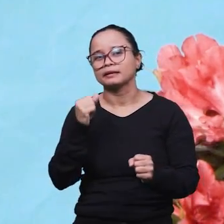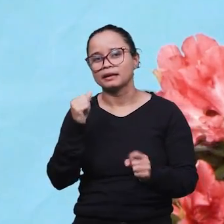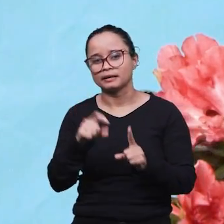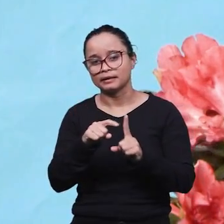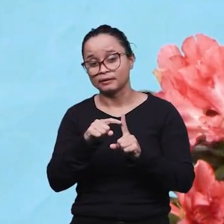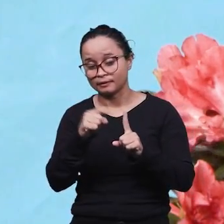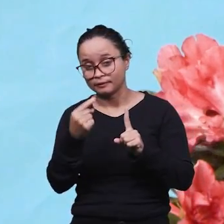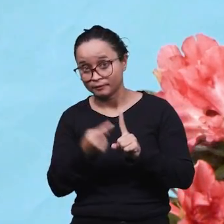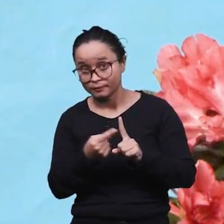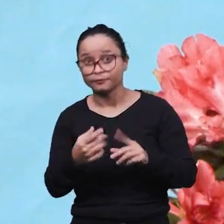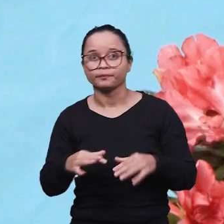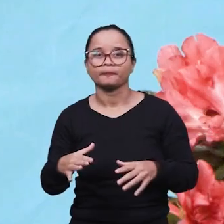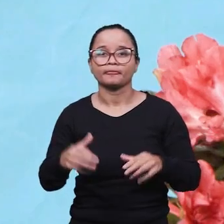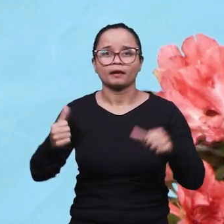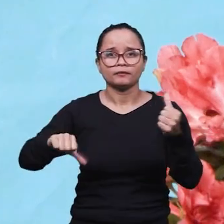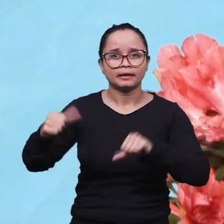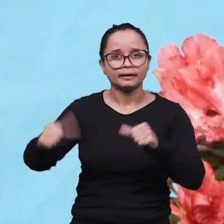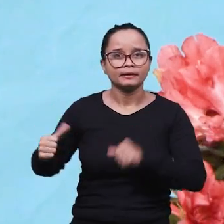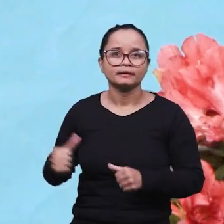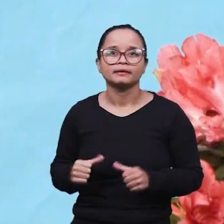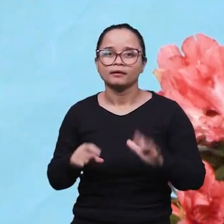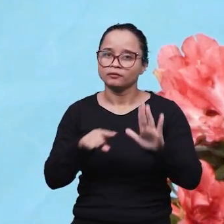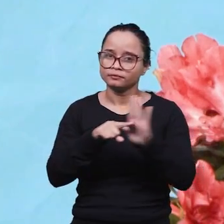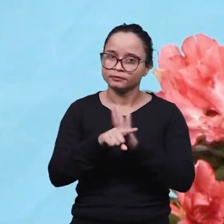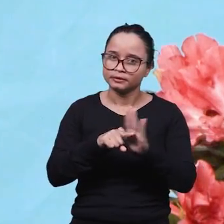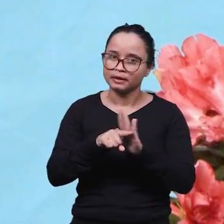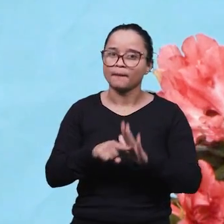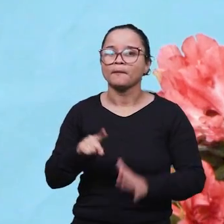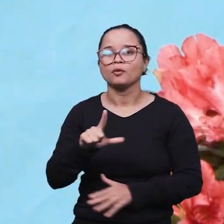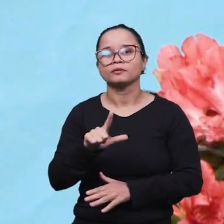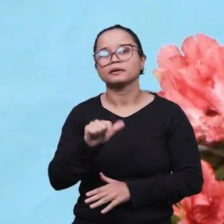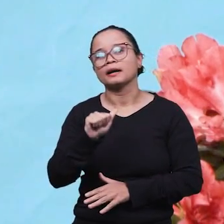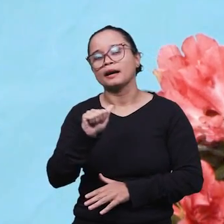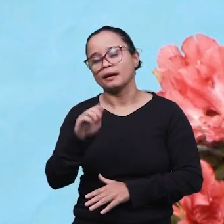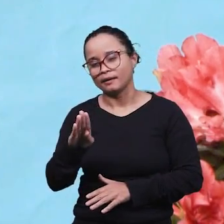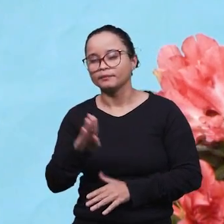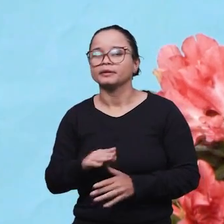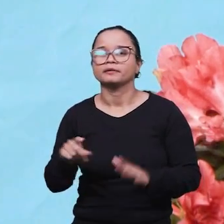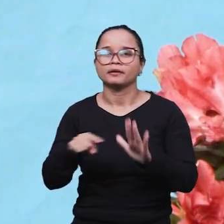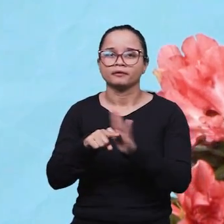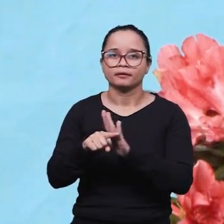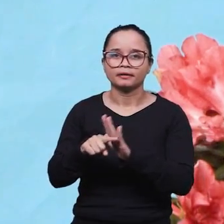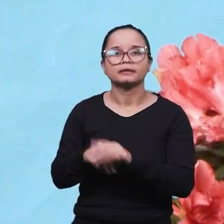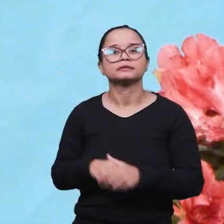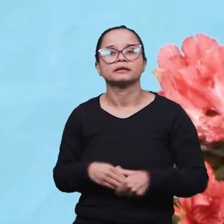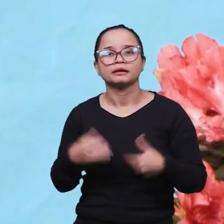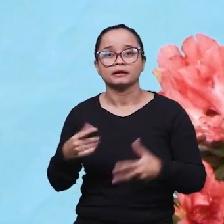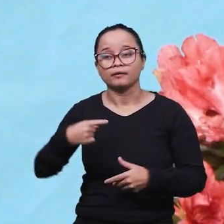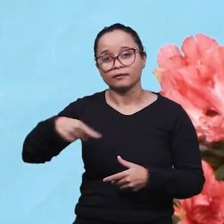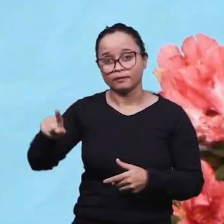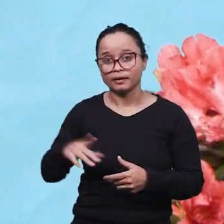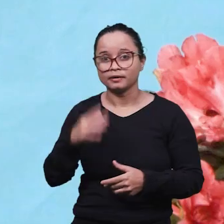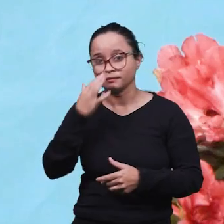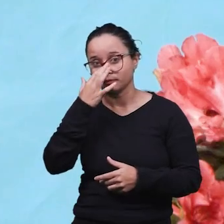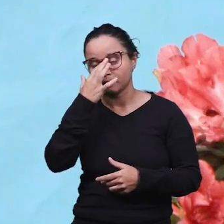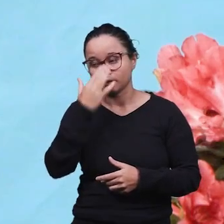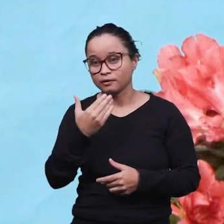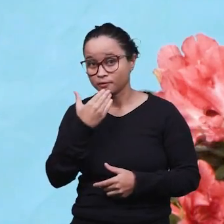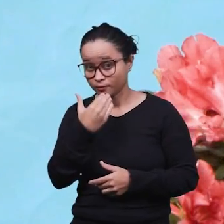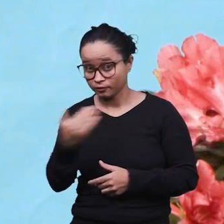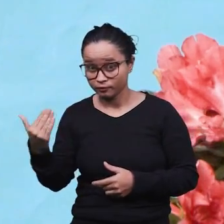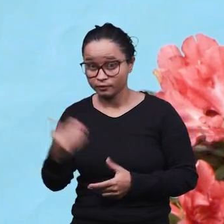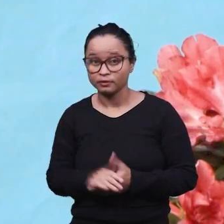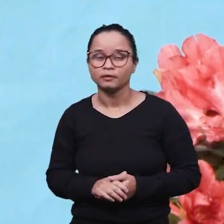geralmente analisa através de exames laboratoriais mesmo, né? Quando a gestante vai na consulta, nós solicitamos